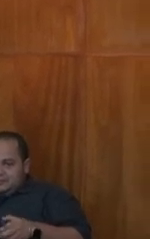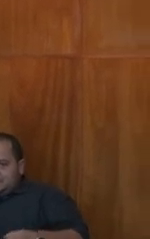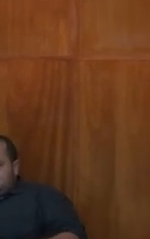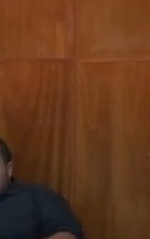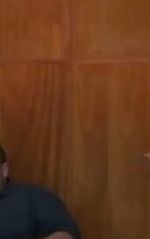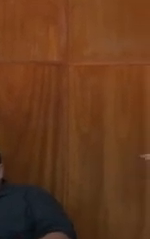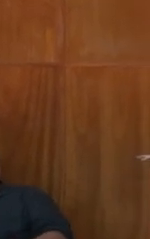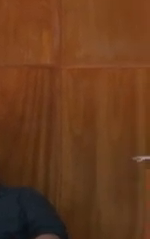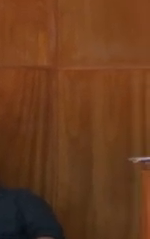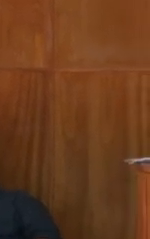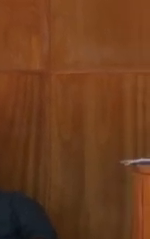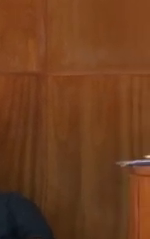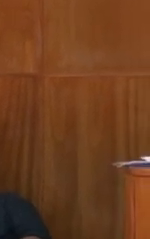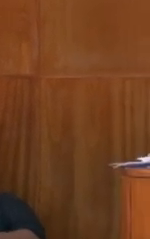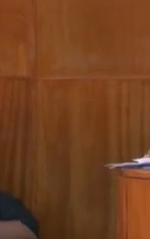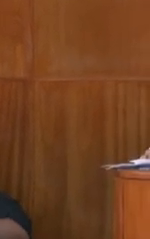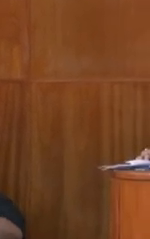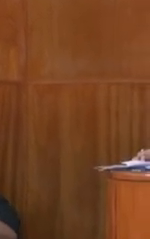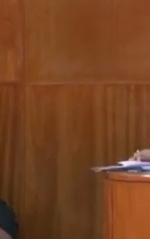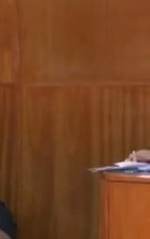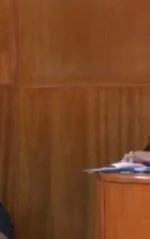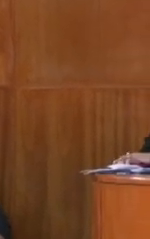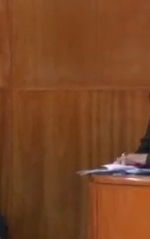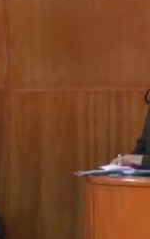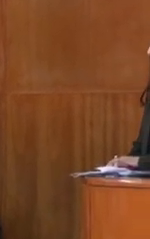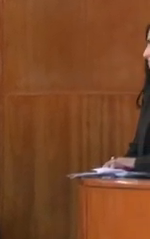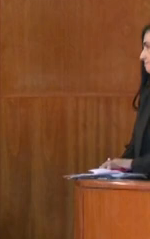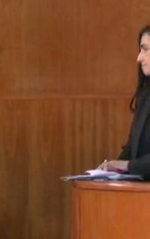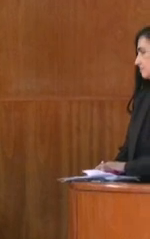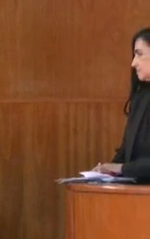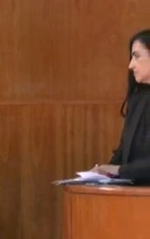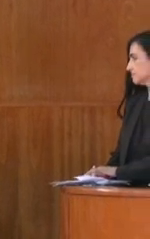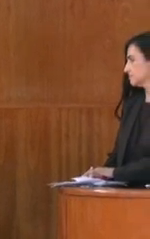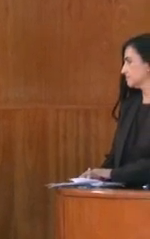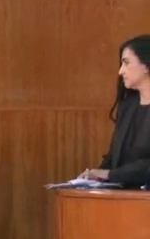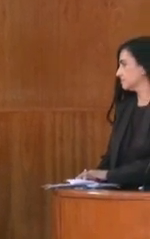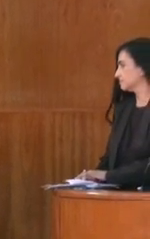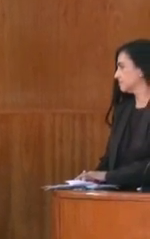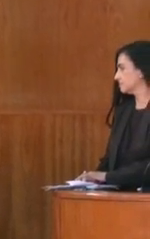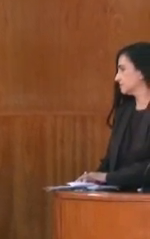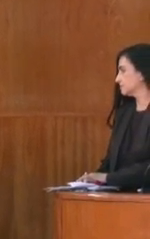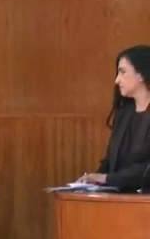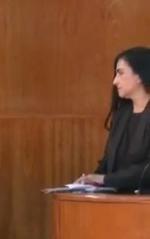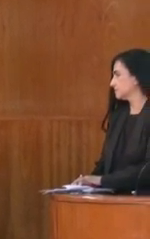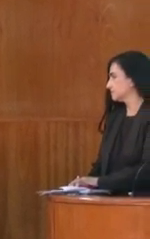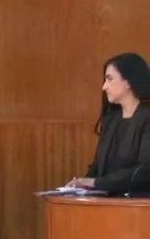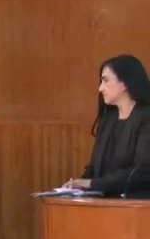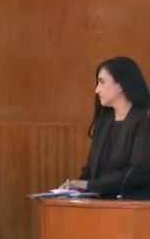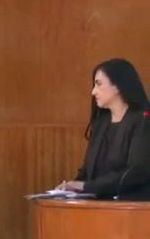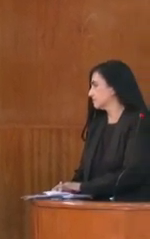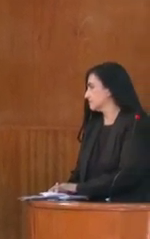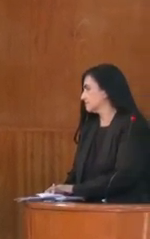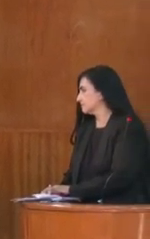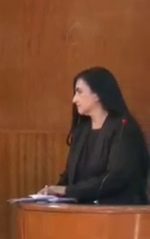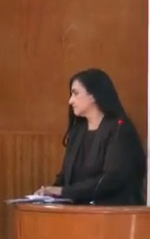tido essa fala algumas vezes que tive oportunidade, mas mais uma vez quero deixar registrado. Deputado Munir, com tão pouco